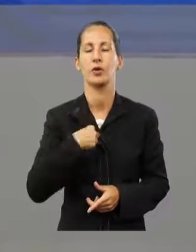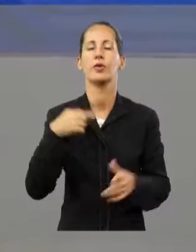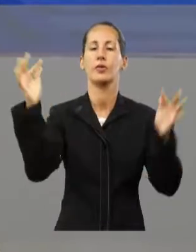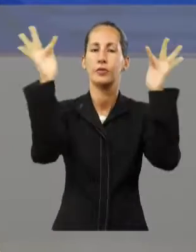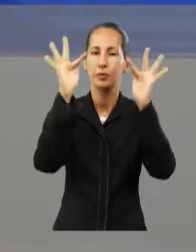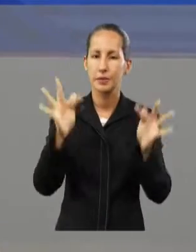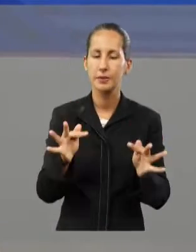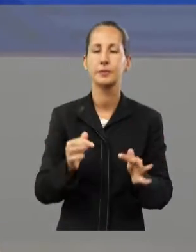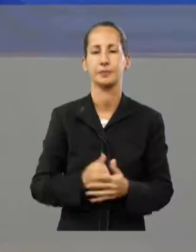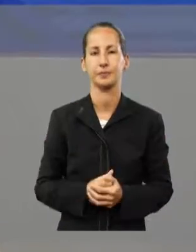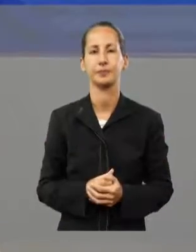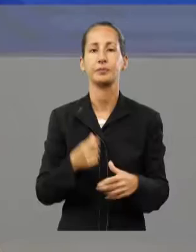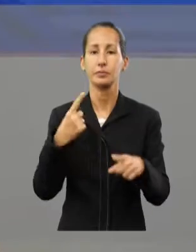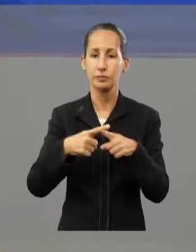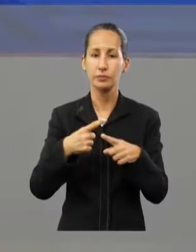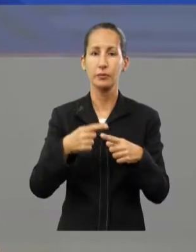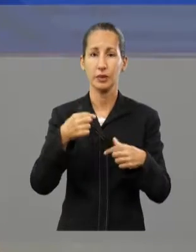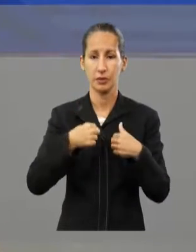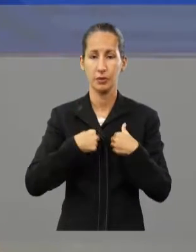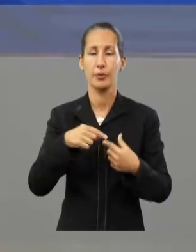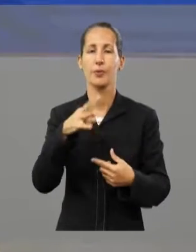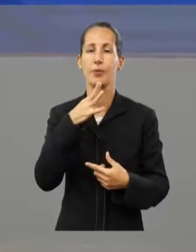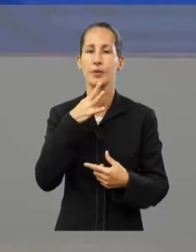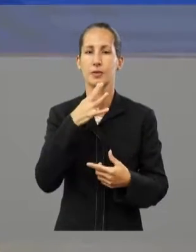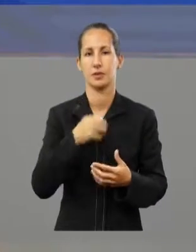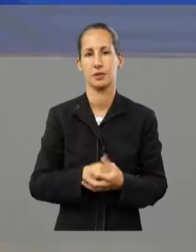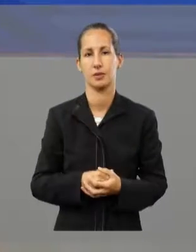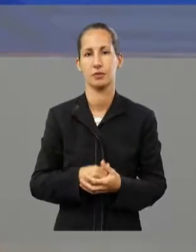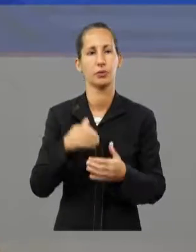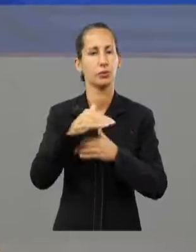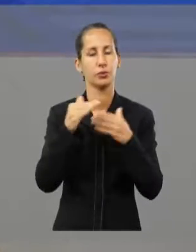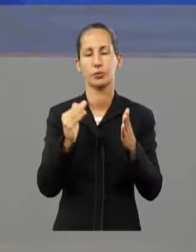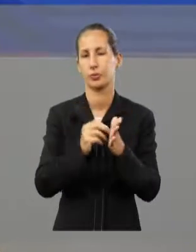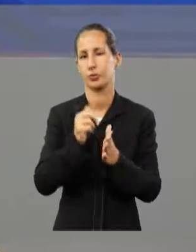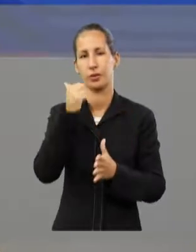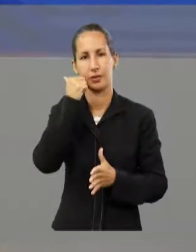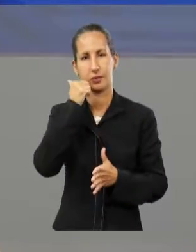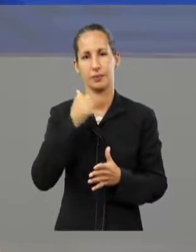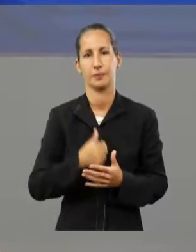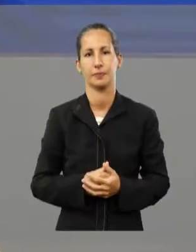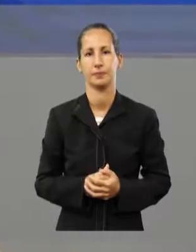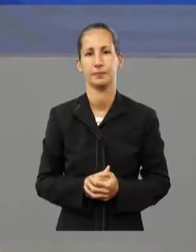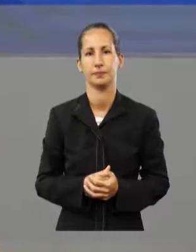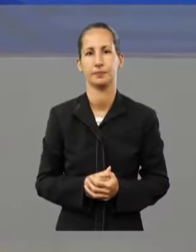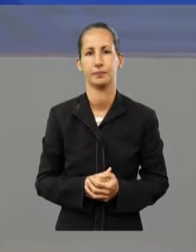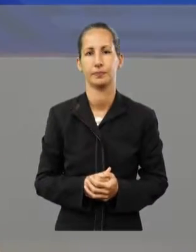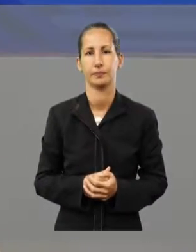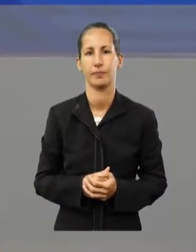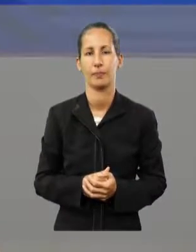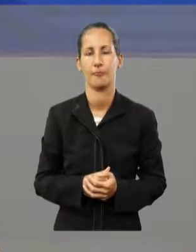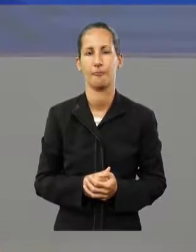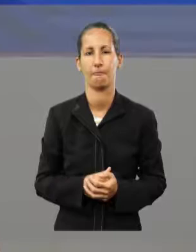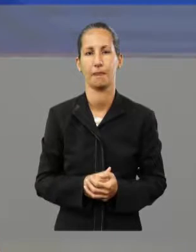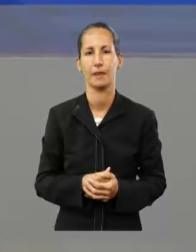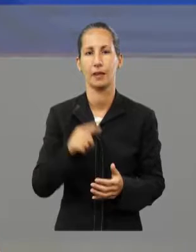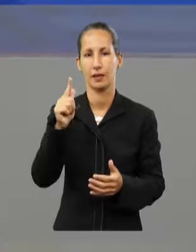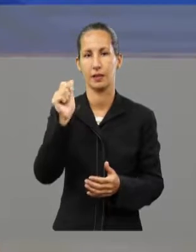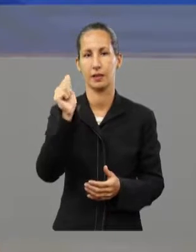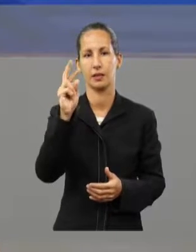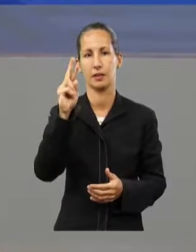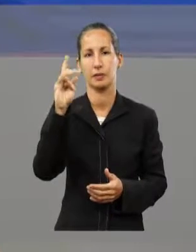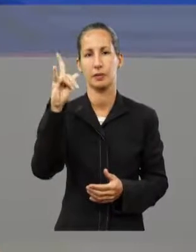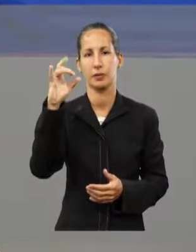feliz, tá bom? Porque Dagô hoje é conhecido em todo Natal. É, vamos dizer assim, vamos falar em Garibaldo.